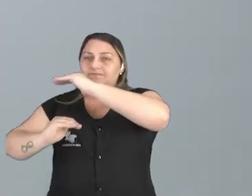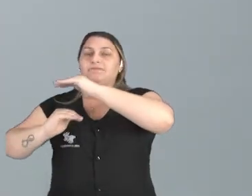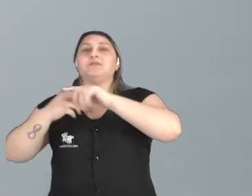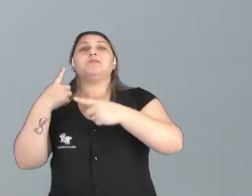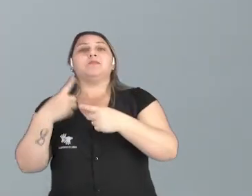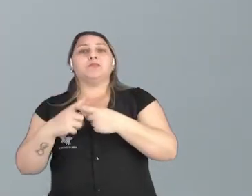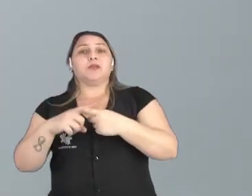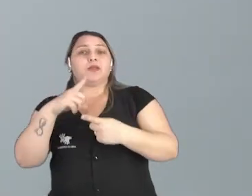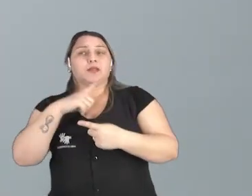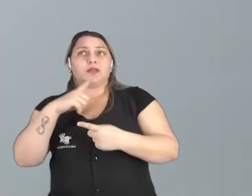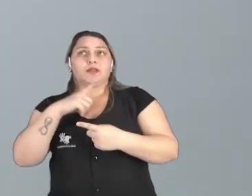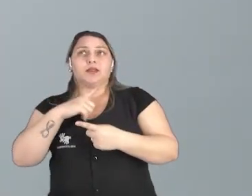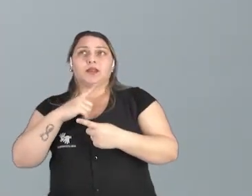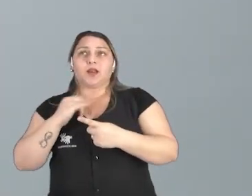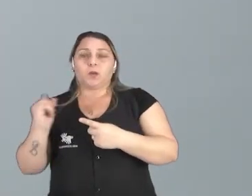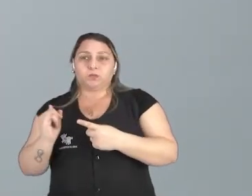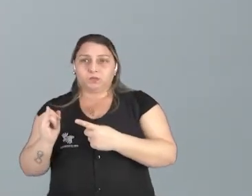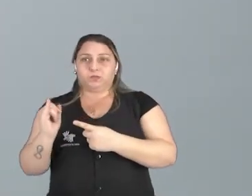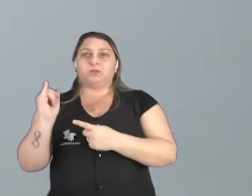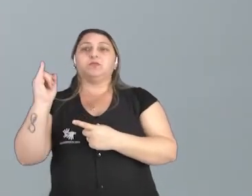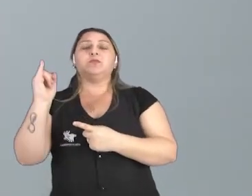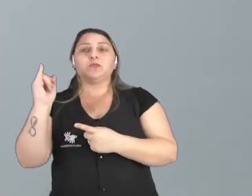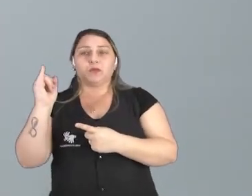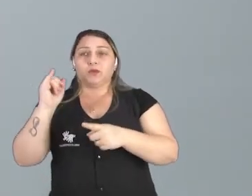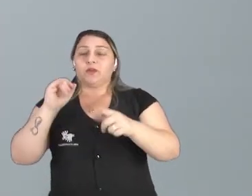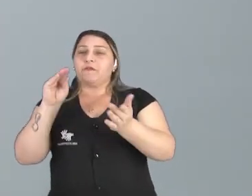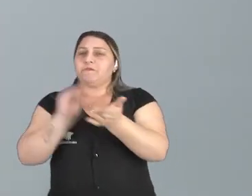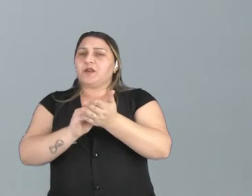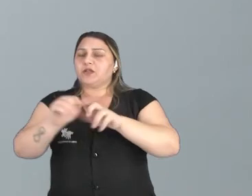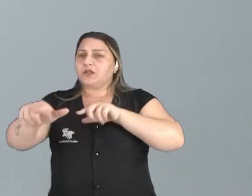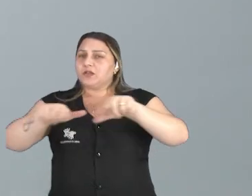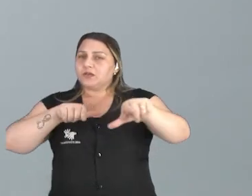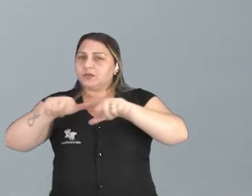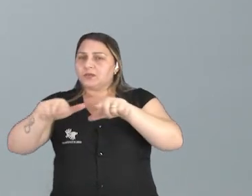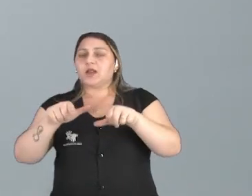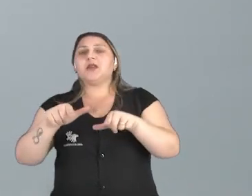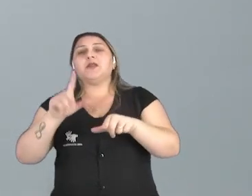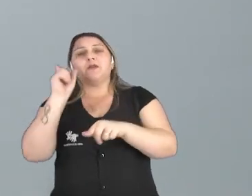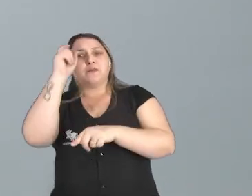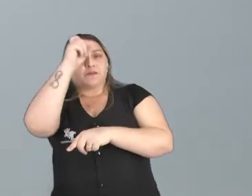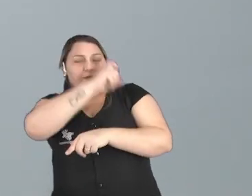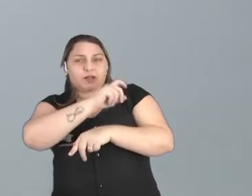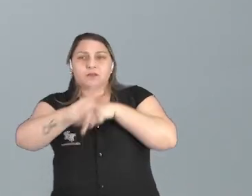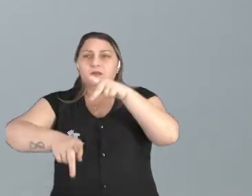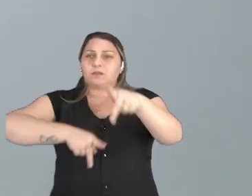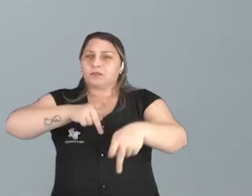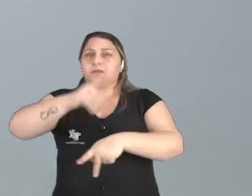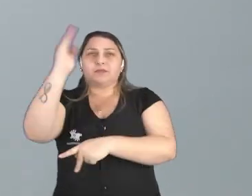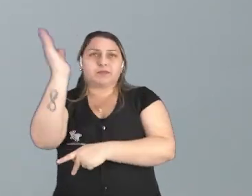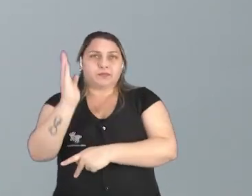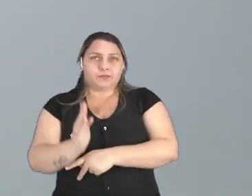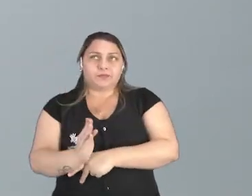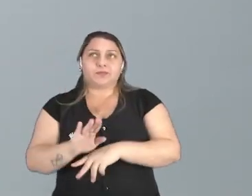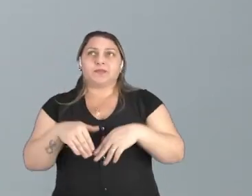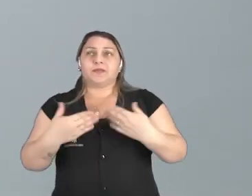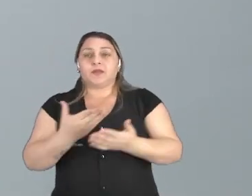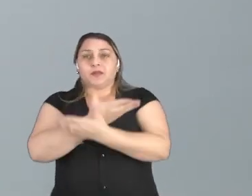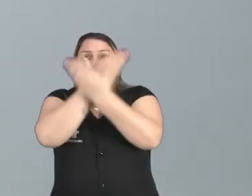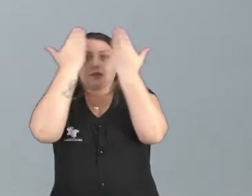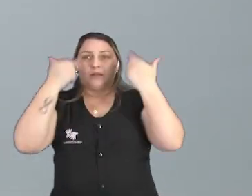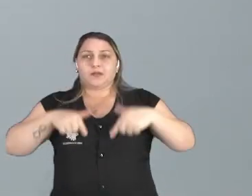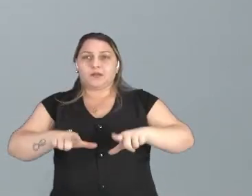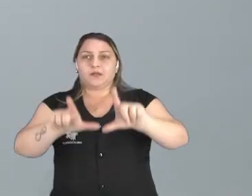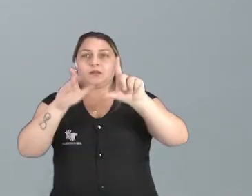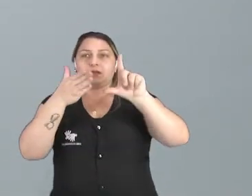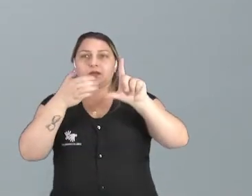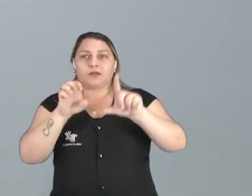desenvolvimentista, porque aí a gente tem alta da inflação, desemprego, né? Um cenário muito crítico aí para a população brasileira. Pessoal, não esqueçam